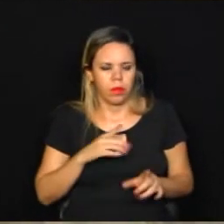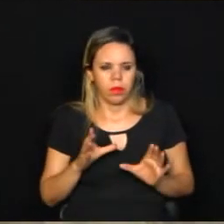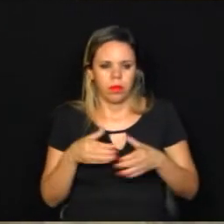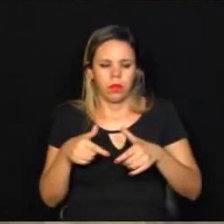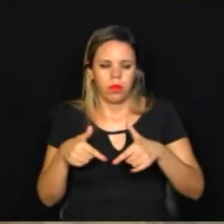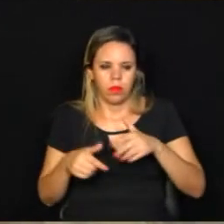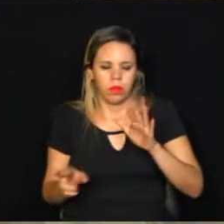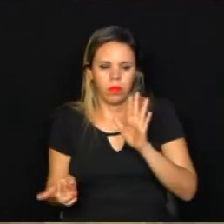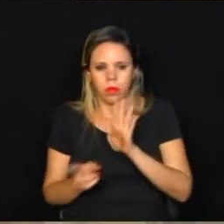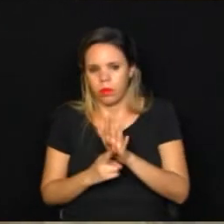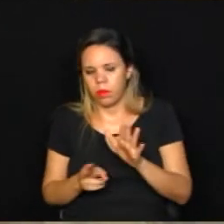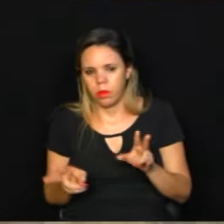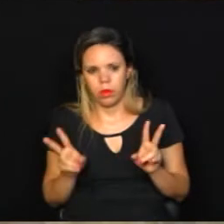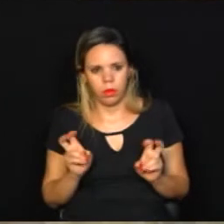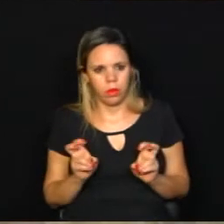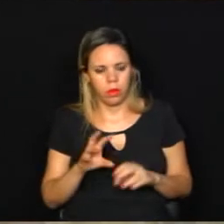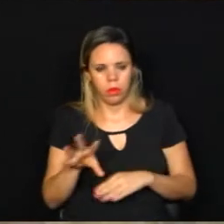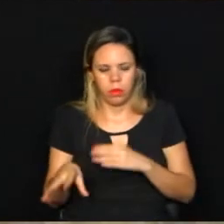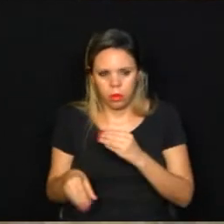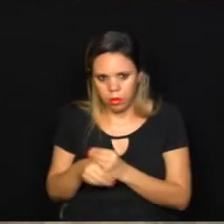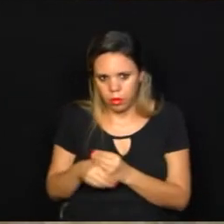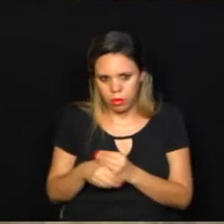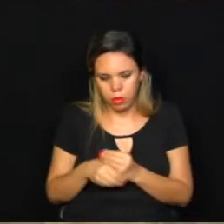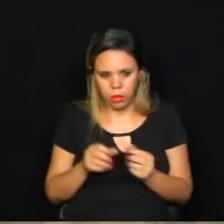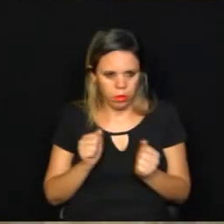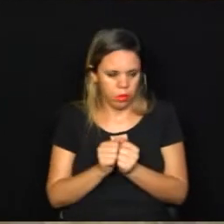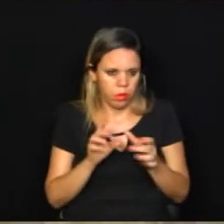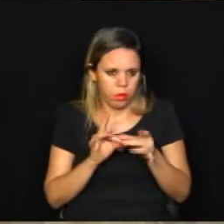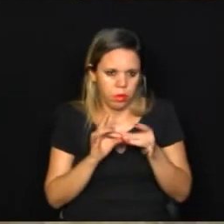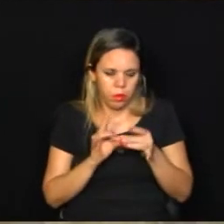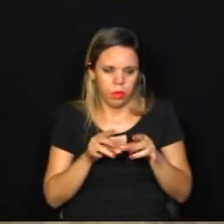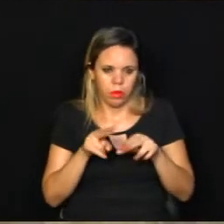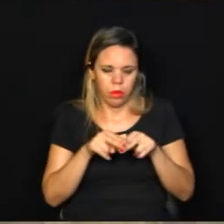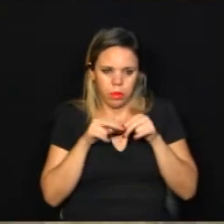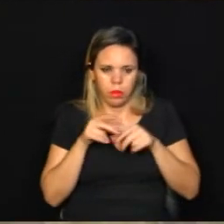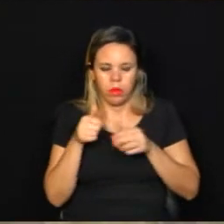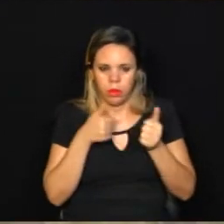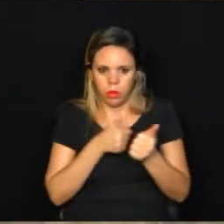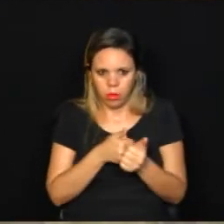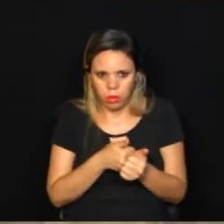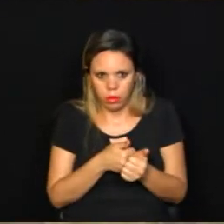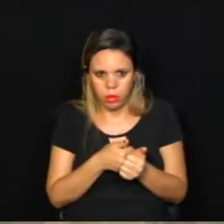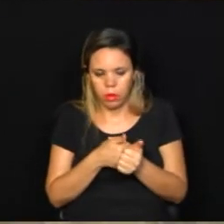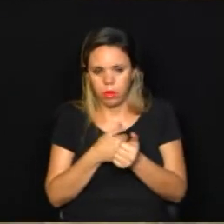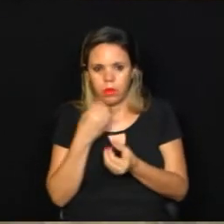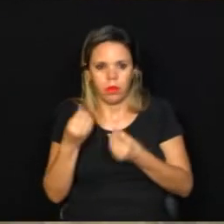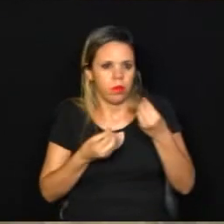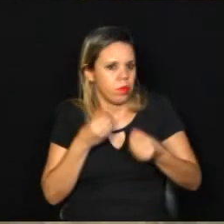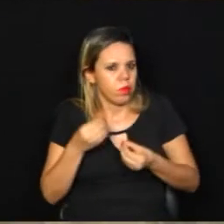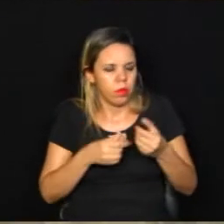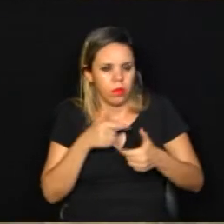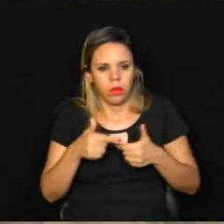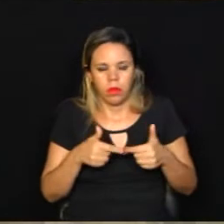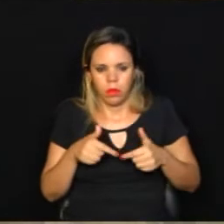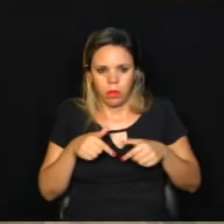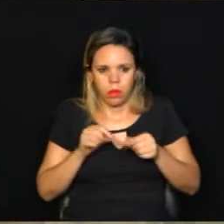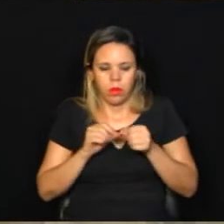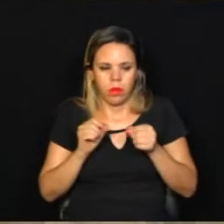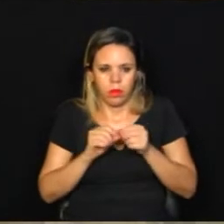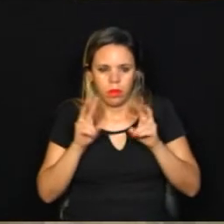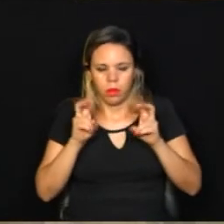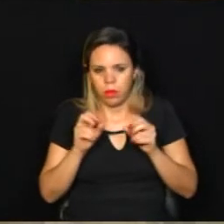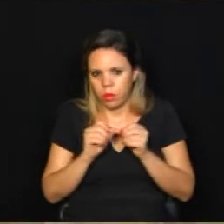de representação que foi instituída justamente para acompanhar como estão aí as providências